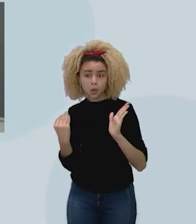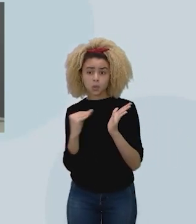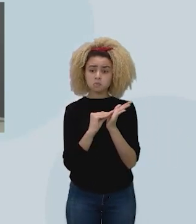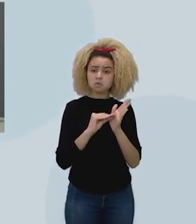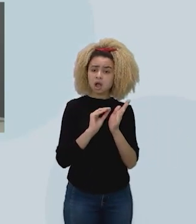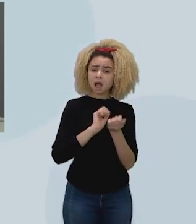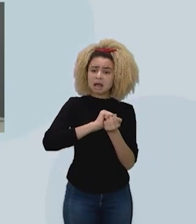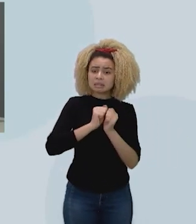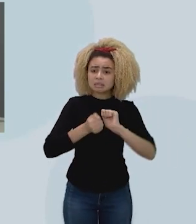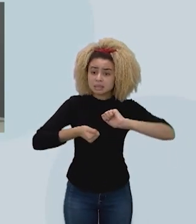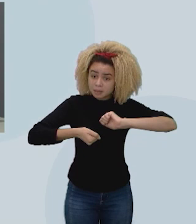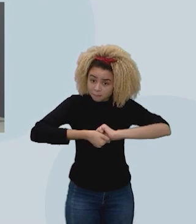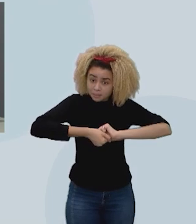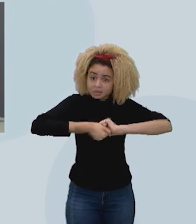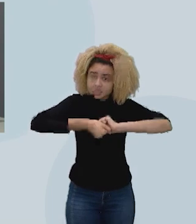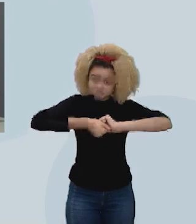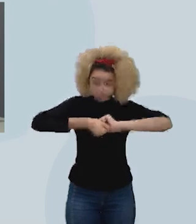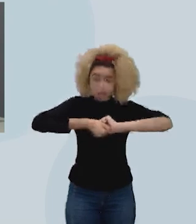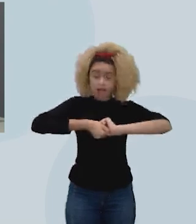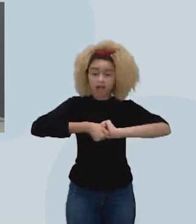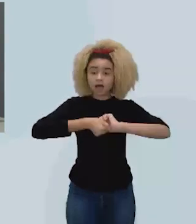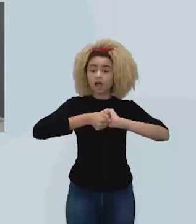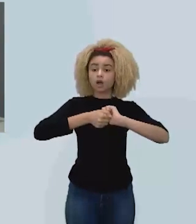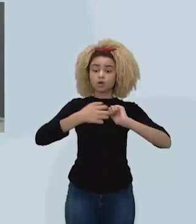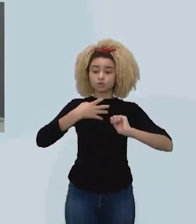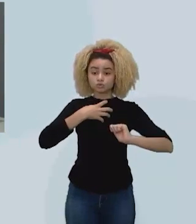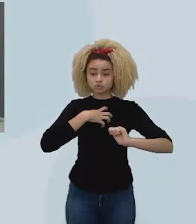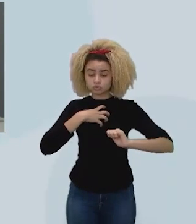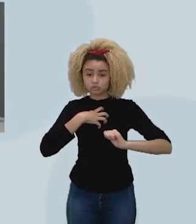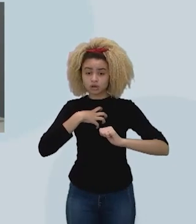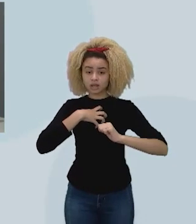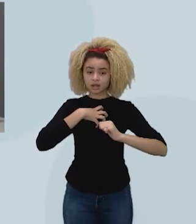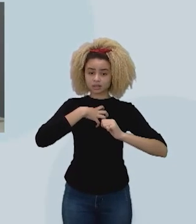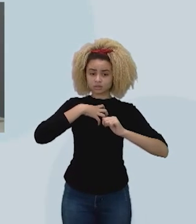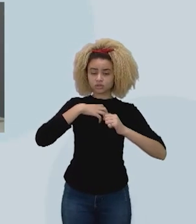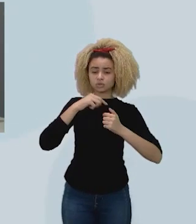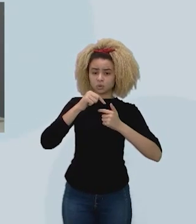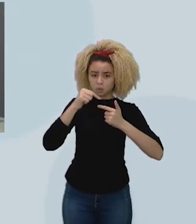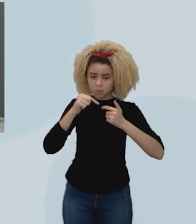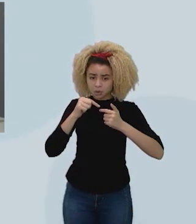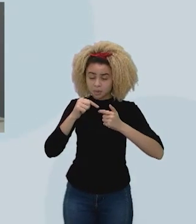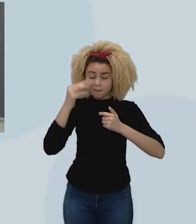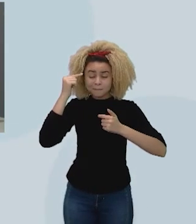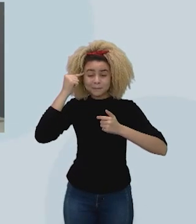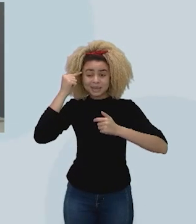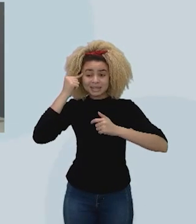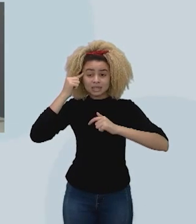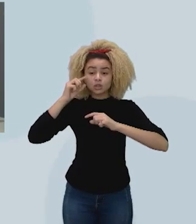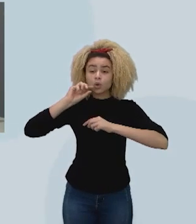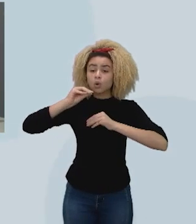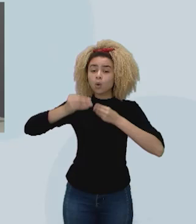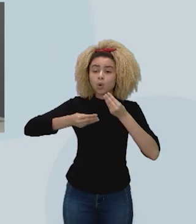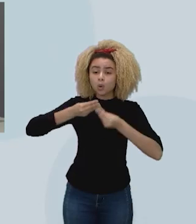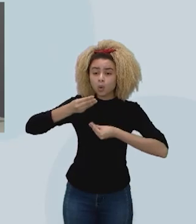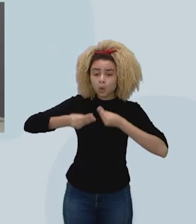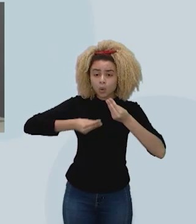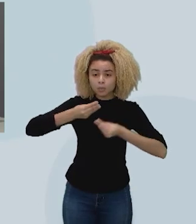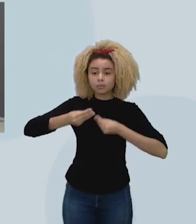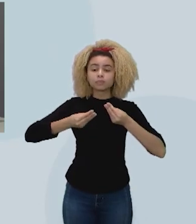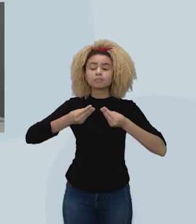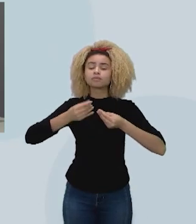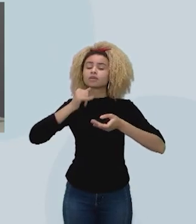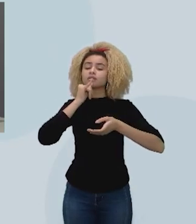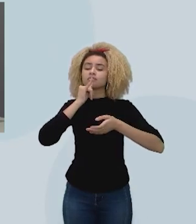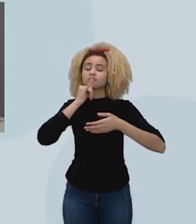adequar, né, as formas das obras em planos bi e tridimensionais, repensando o papel do suporte artístico. Ou